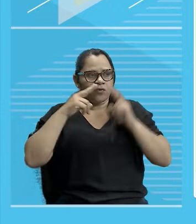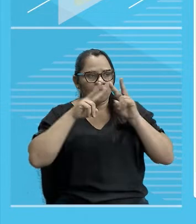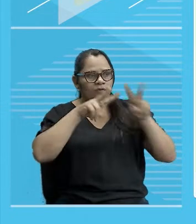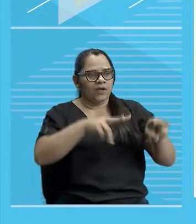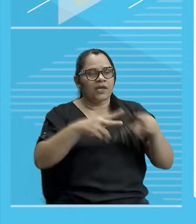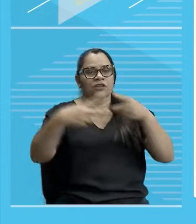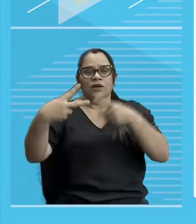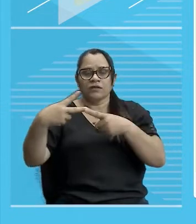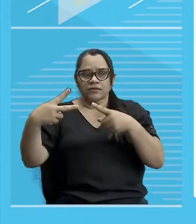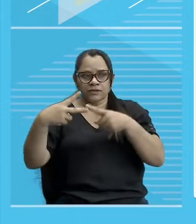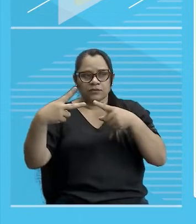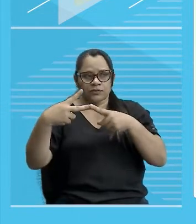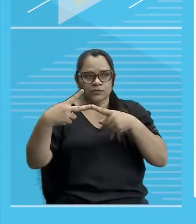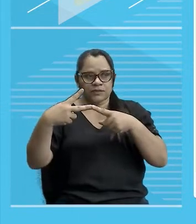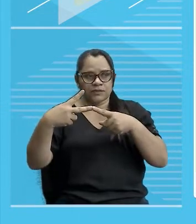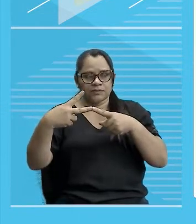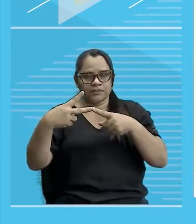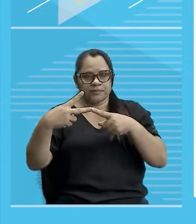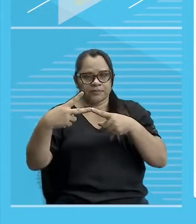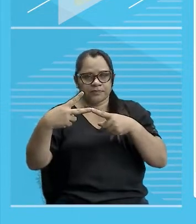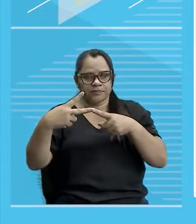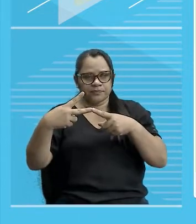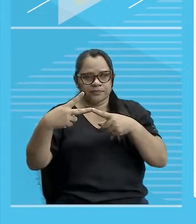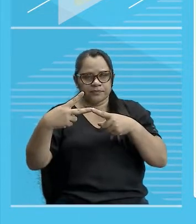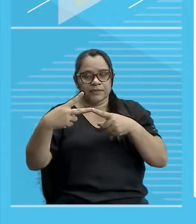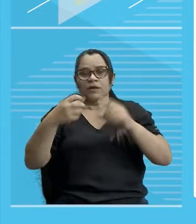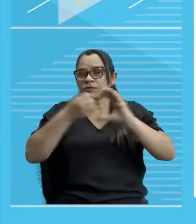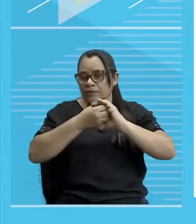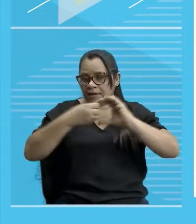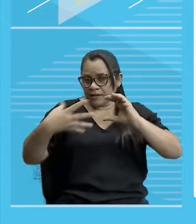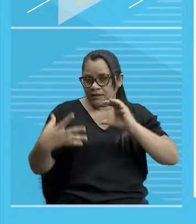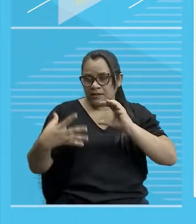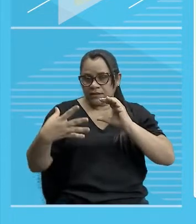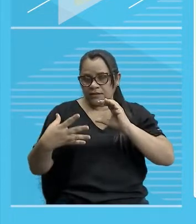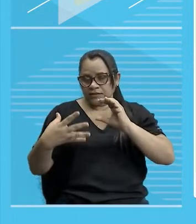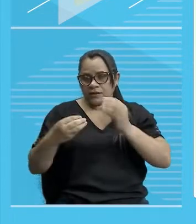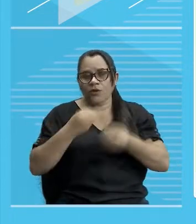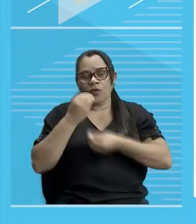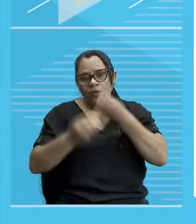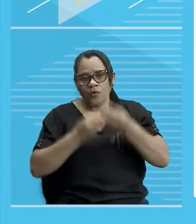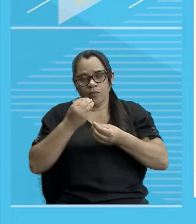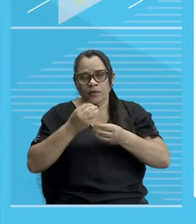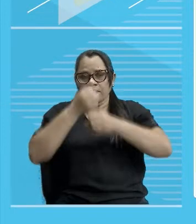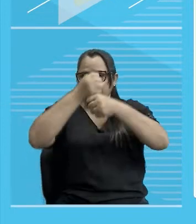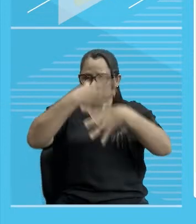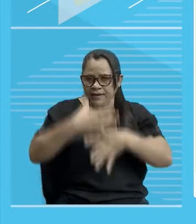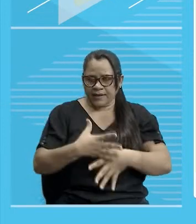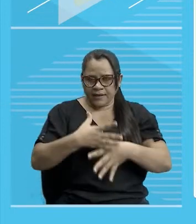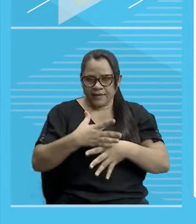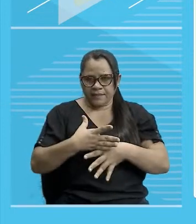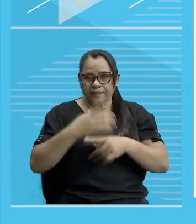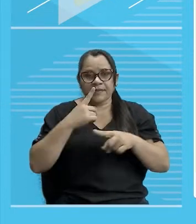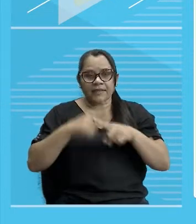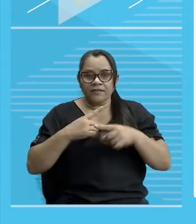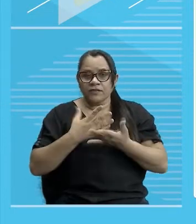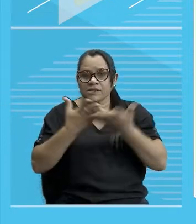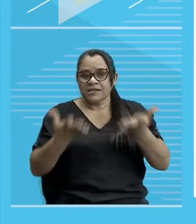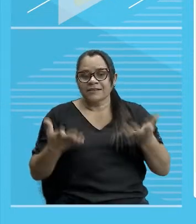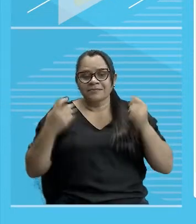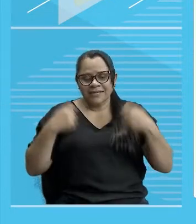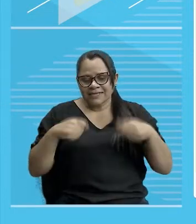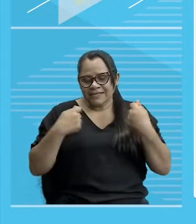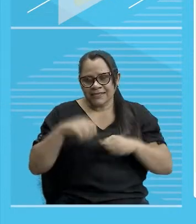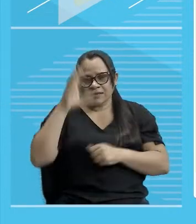conhecido como intermediário pronto são características por forma de falar que vocês precisam aprender